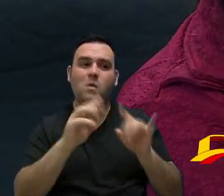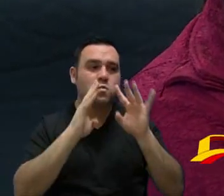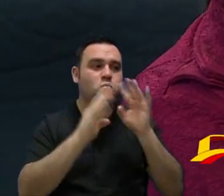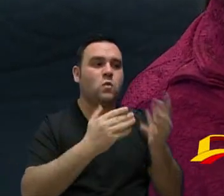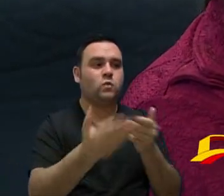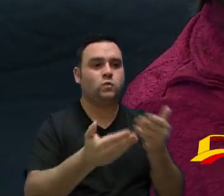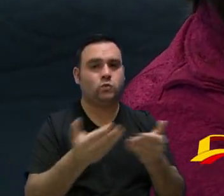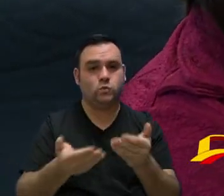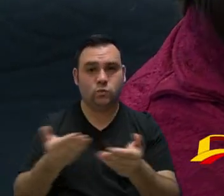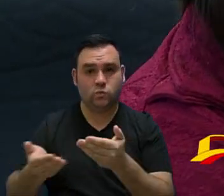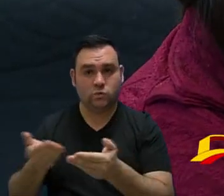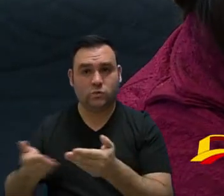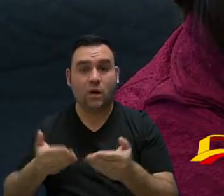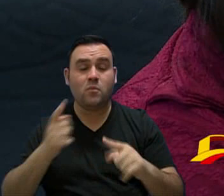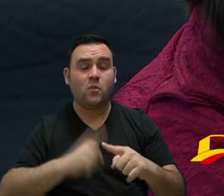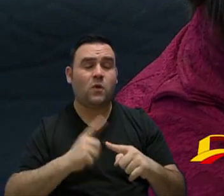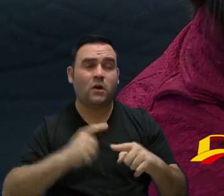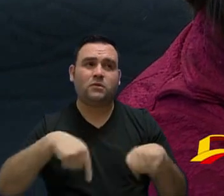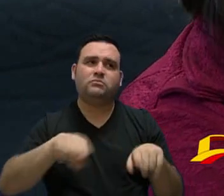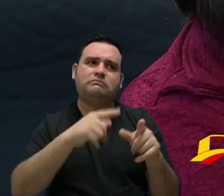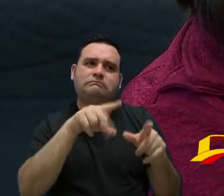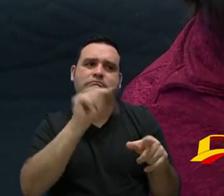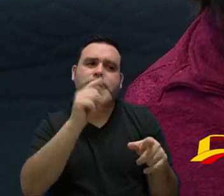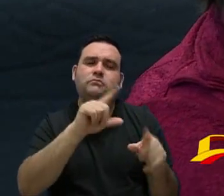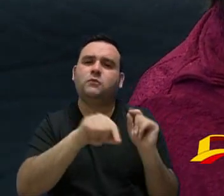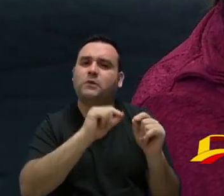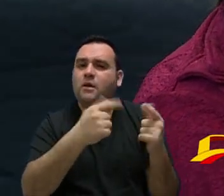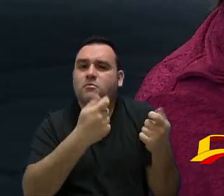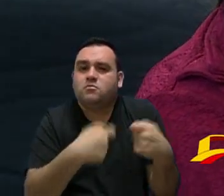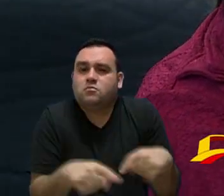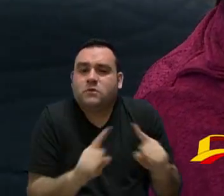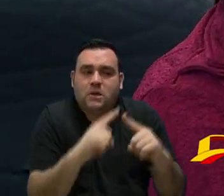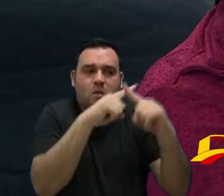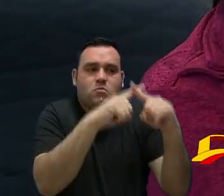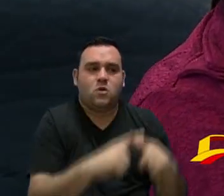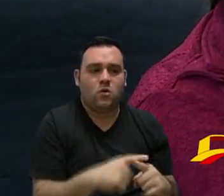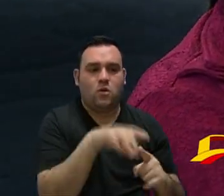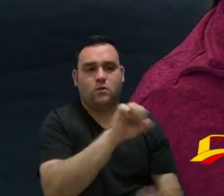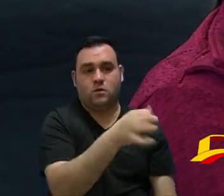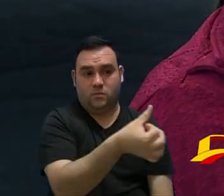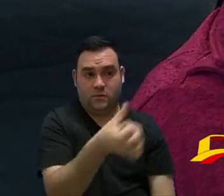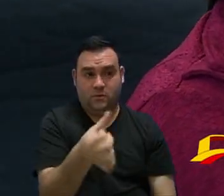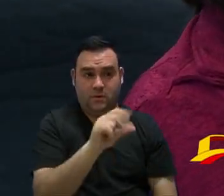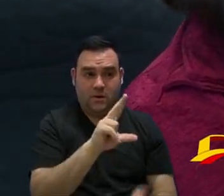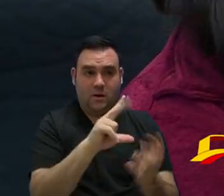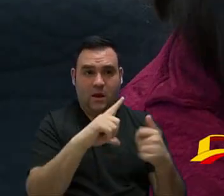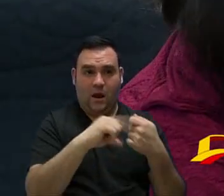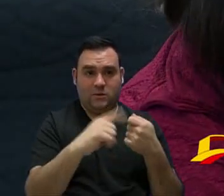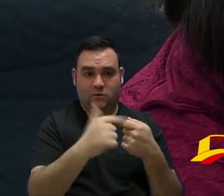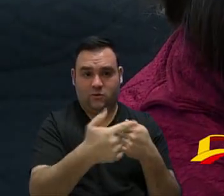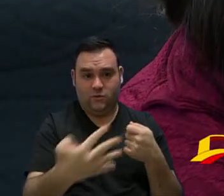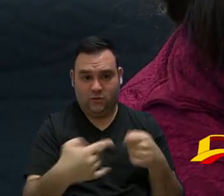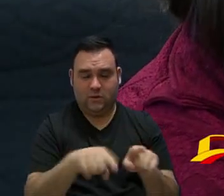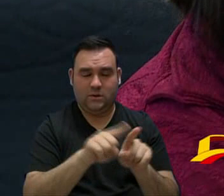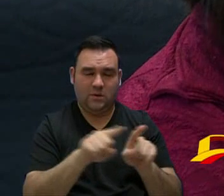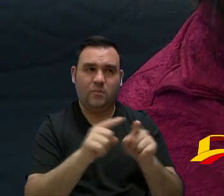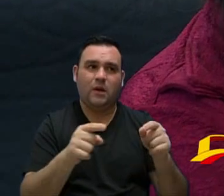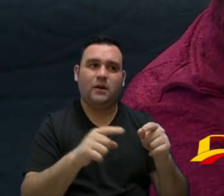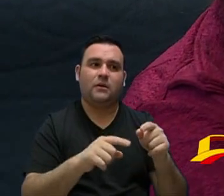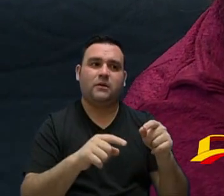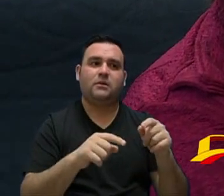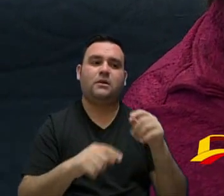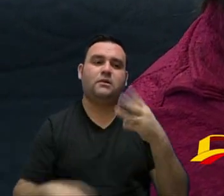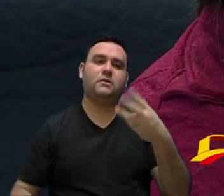pelo atendimento por isso optou pela dispensa através da 8666 aperta 24 com a flexibilização